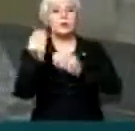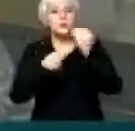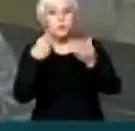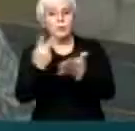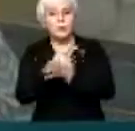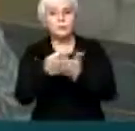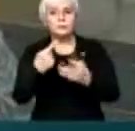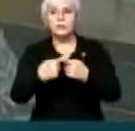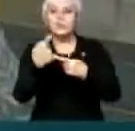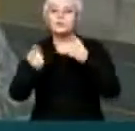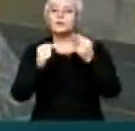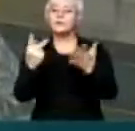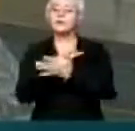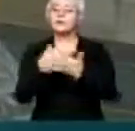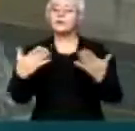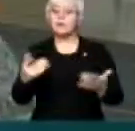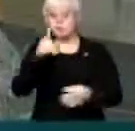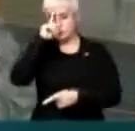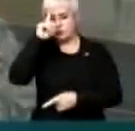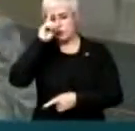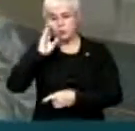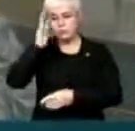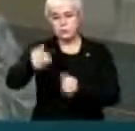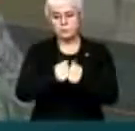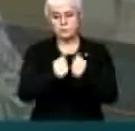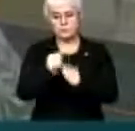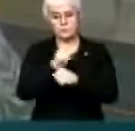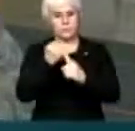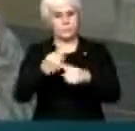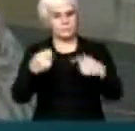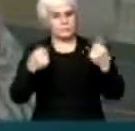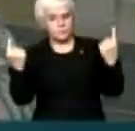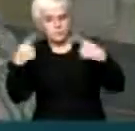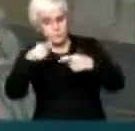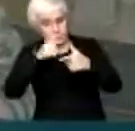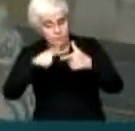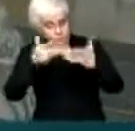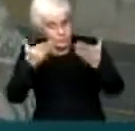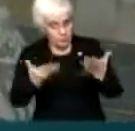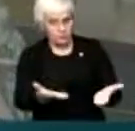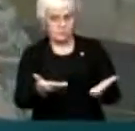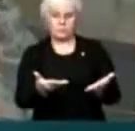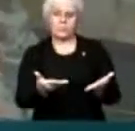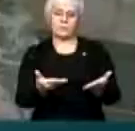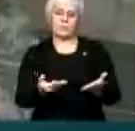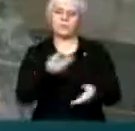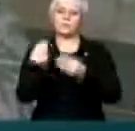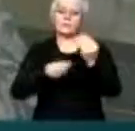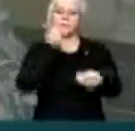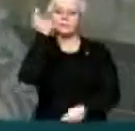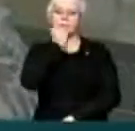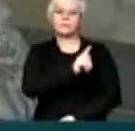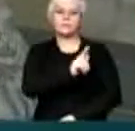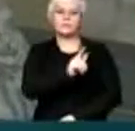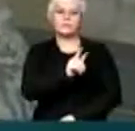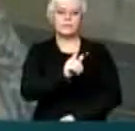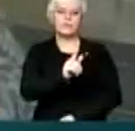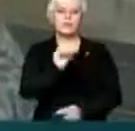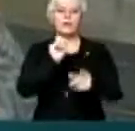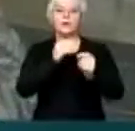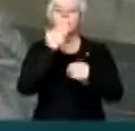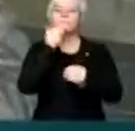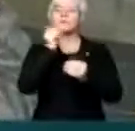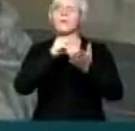fenômeno acontece no dia a dia da sociedade. Então, acho que a gente teria que enfrentar esse problema. Como conseguir ter um método,